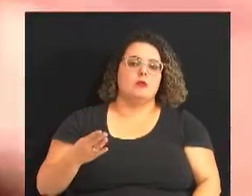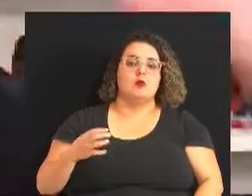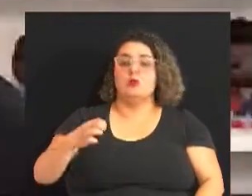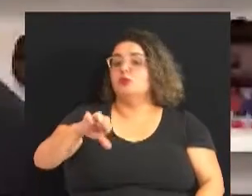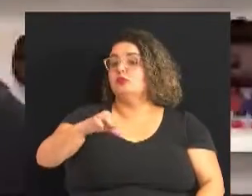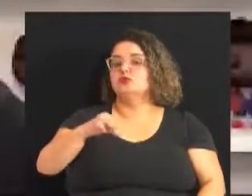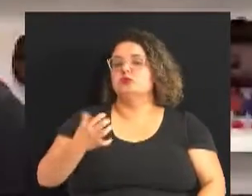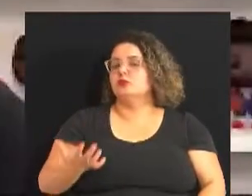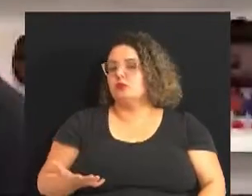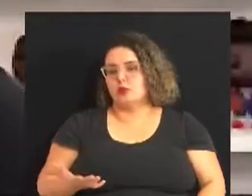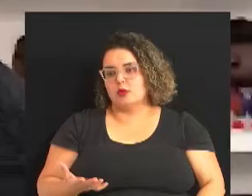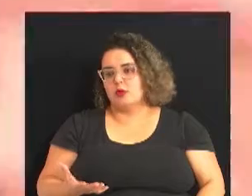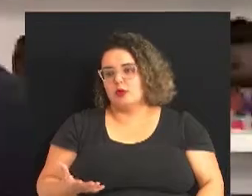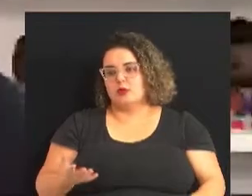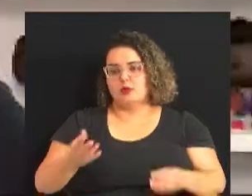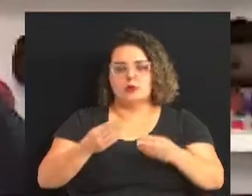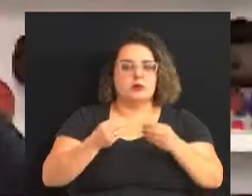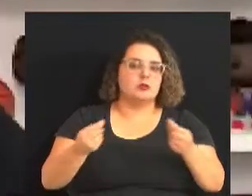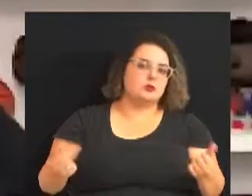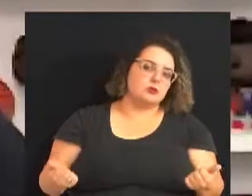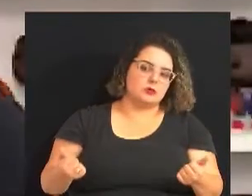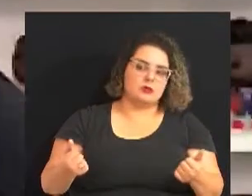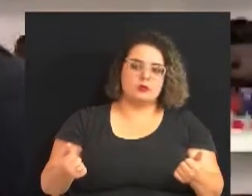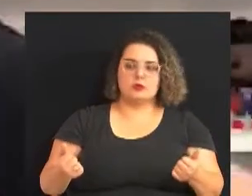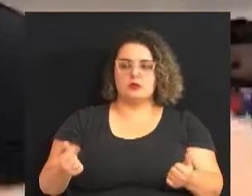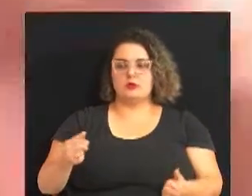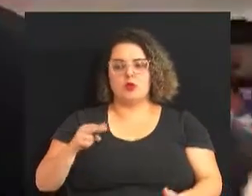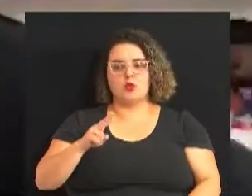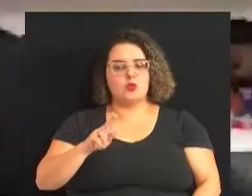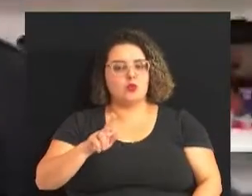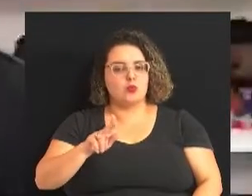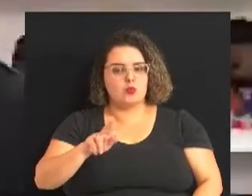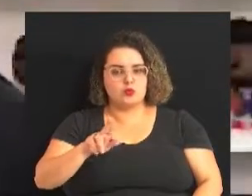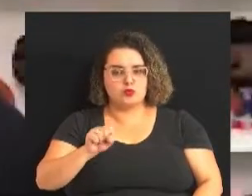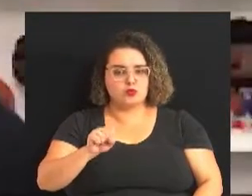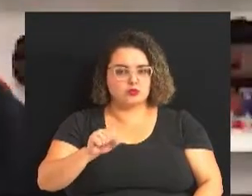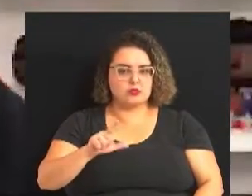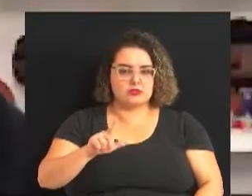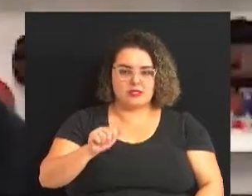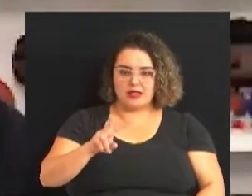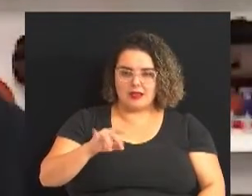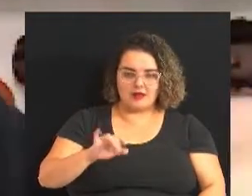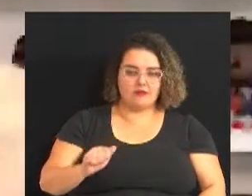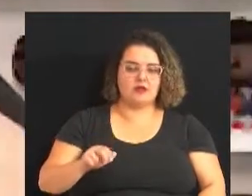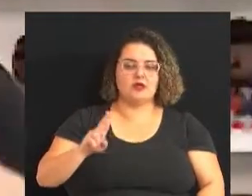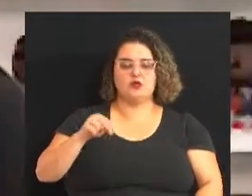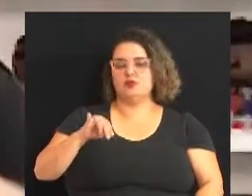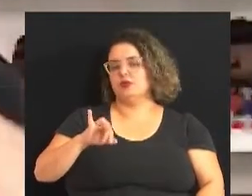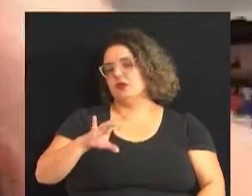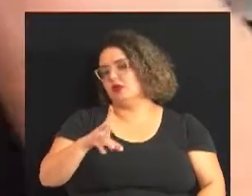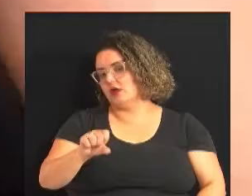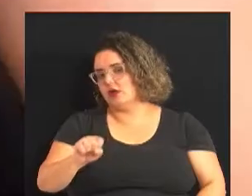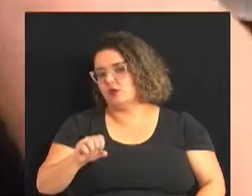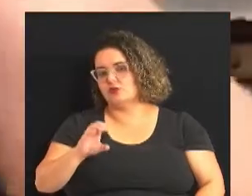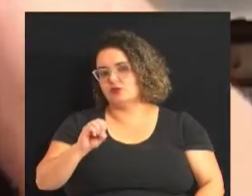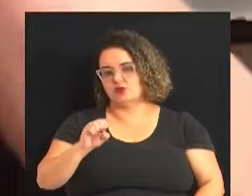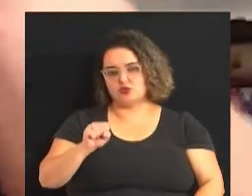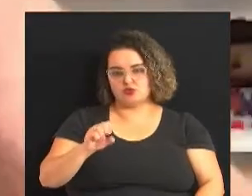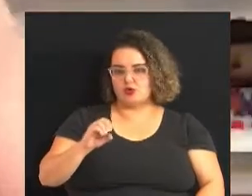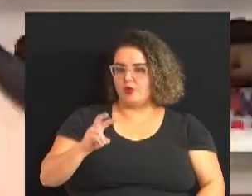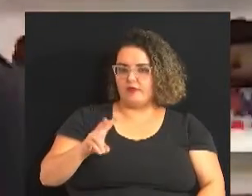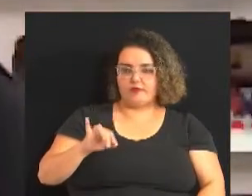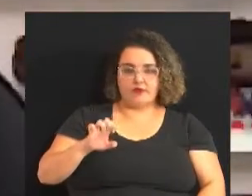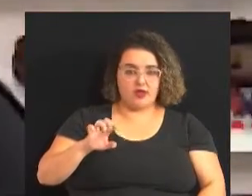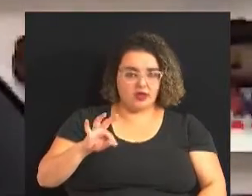pela dissolução da antiga União Soviética e da Iugoslávia, e a gente tem hoje muito mais países participando do que antigamente, a gente tem uma diferença